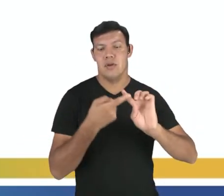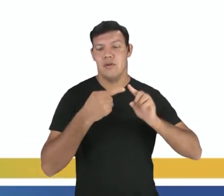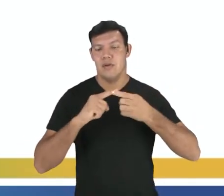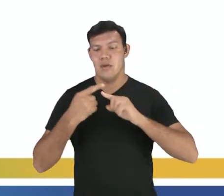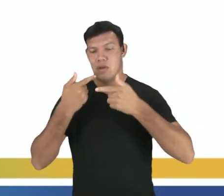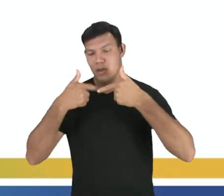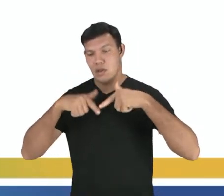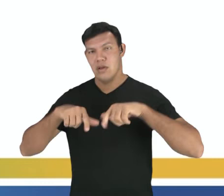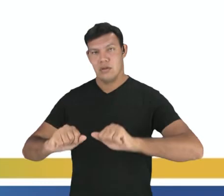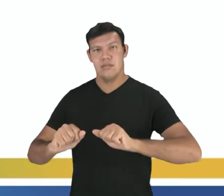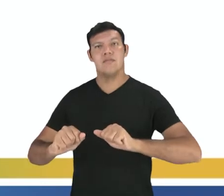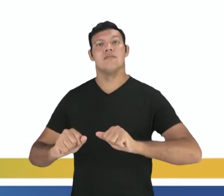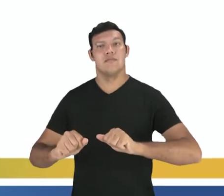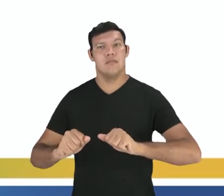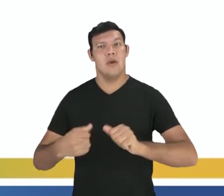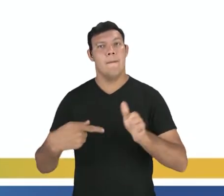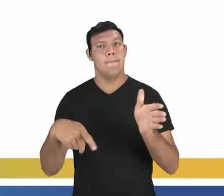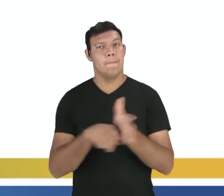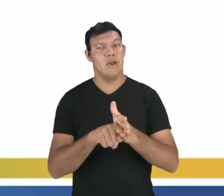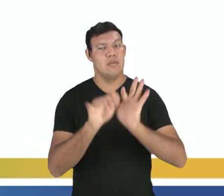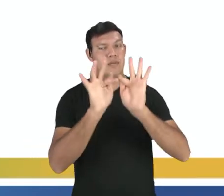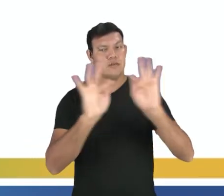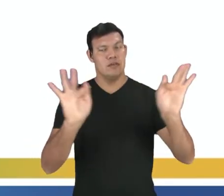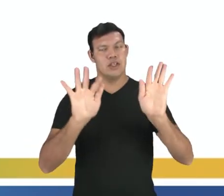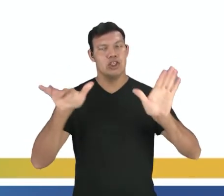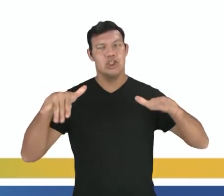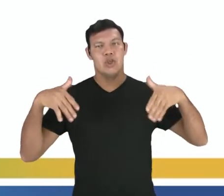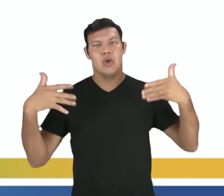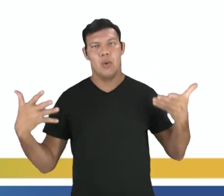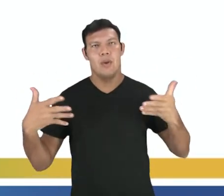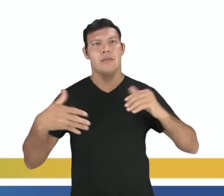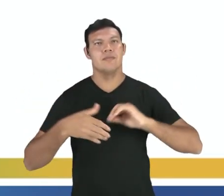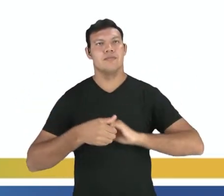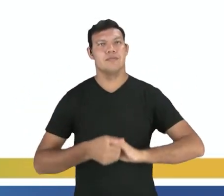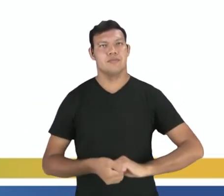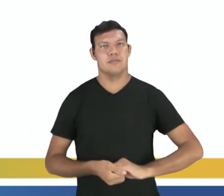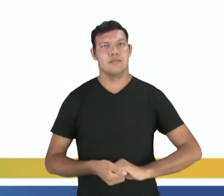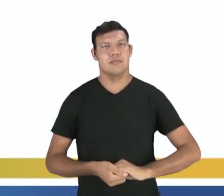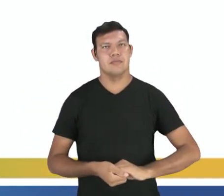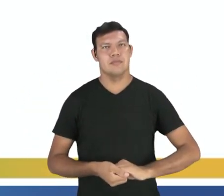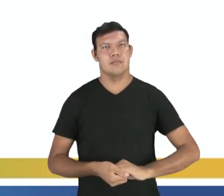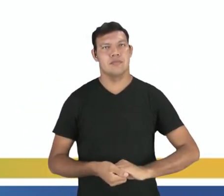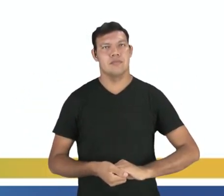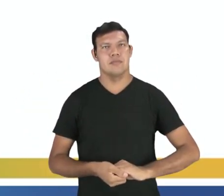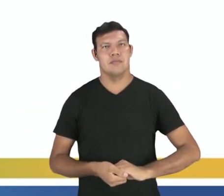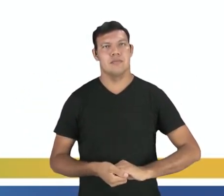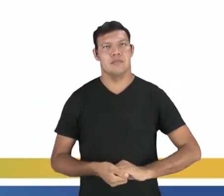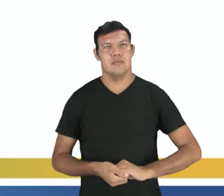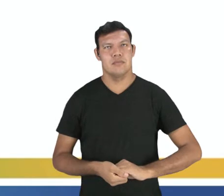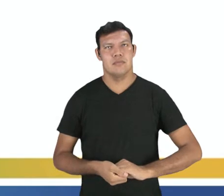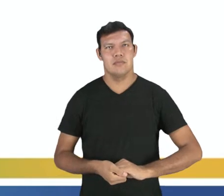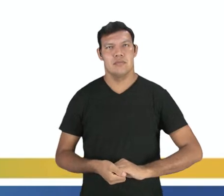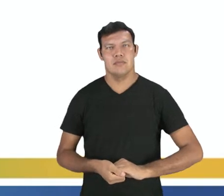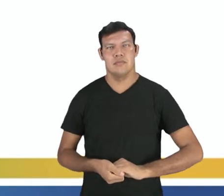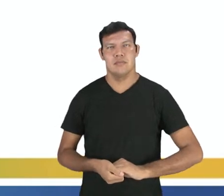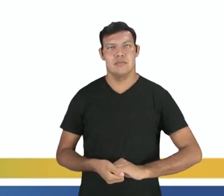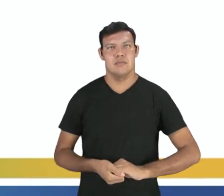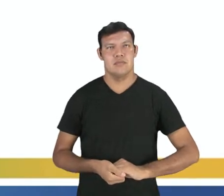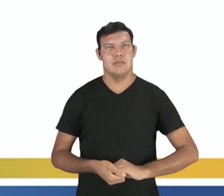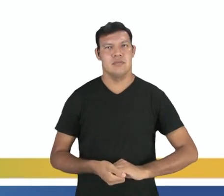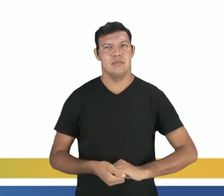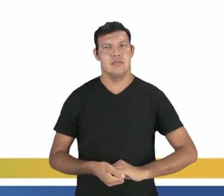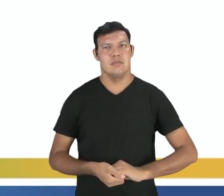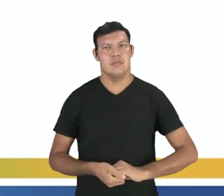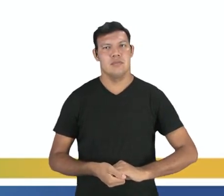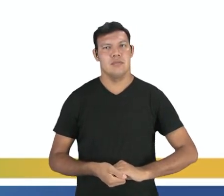linguagem das frases. A primeira é essa. I'm so hungry, I could eat a